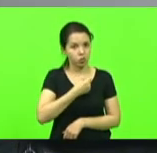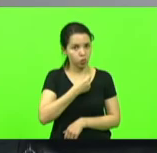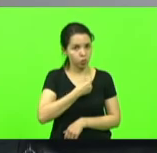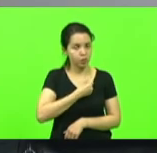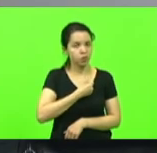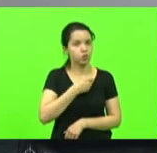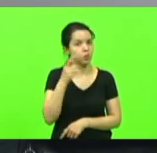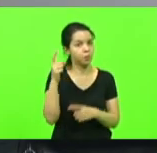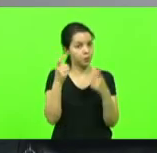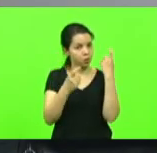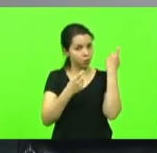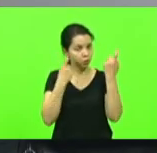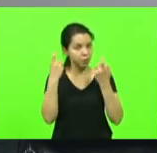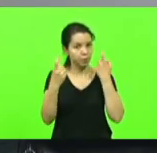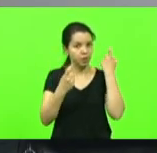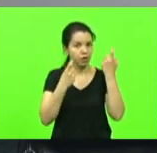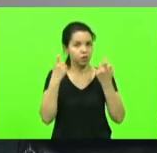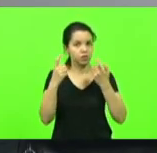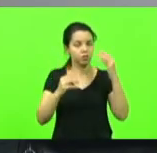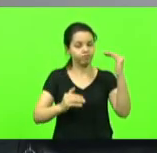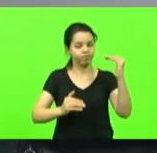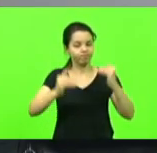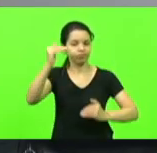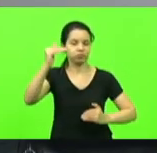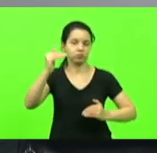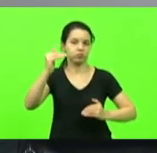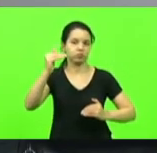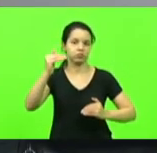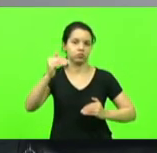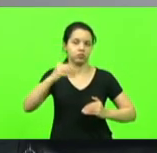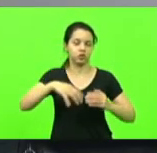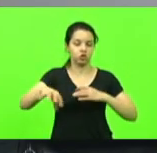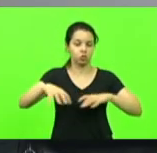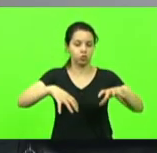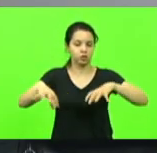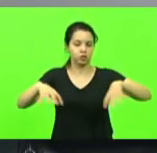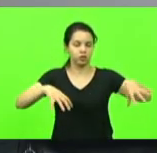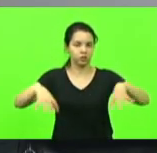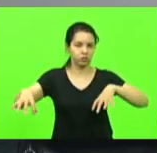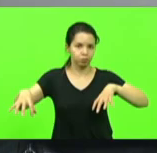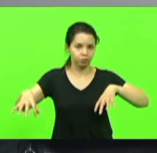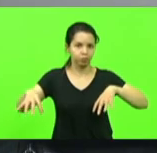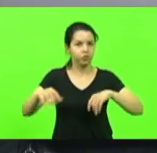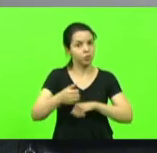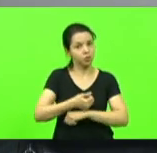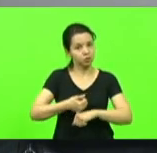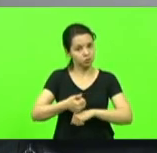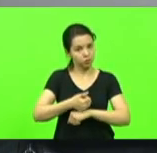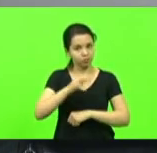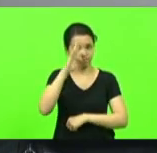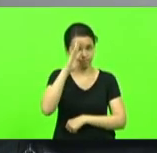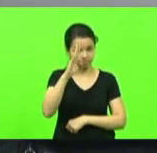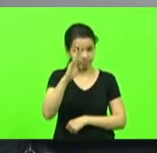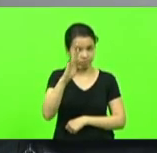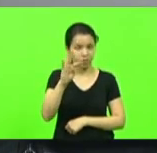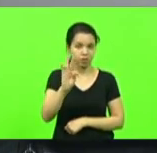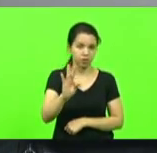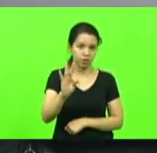preocupantes da disparidade da distribuição desses profissionais, principalmente de terapia ocupacional.